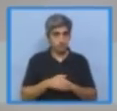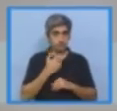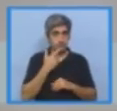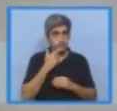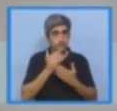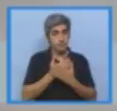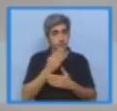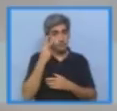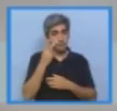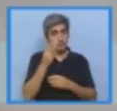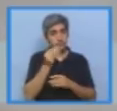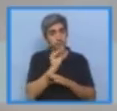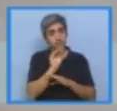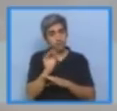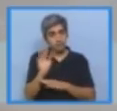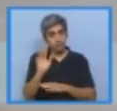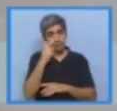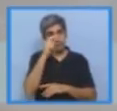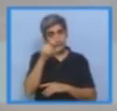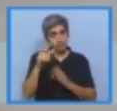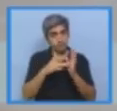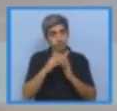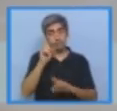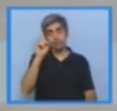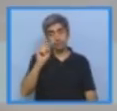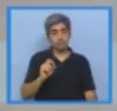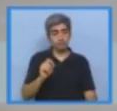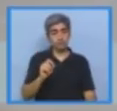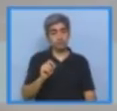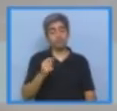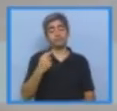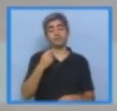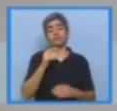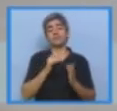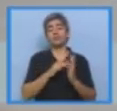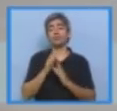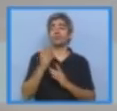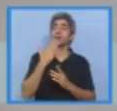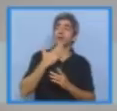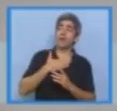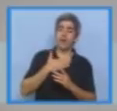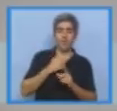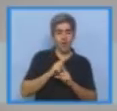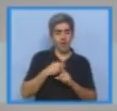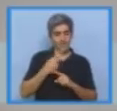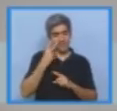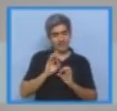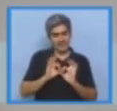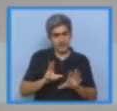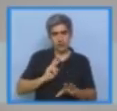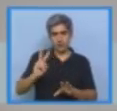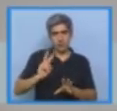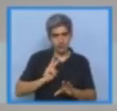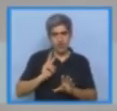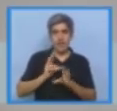pão da vida que alimenta é a pessoa de Jesus. E alimentarmos de Jesus é vivermos como Ele.